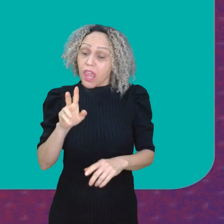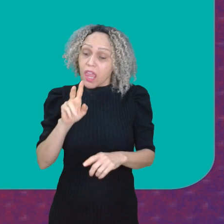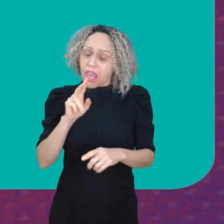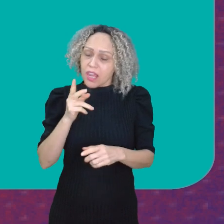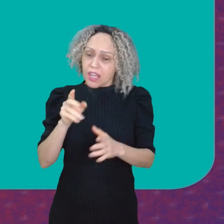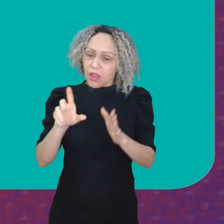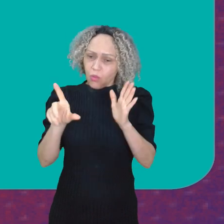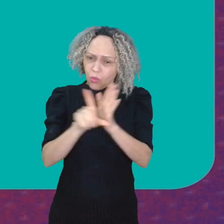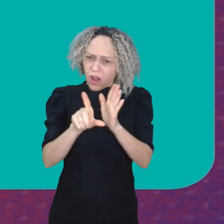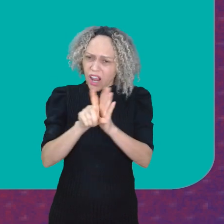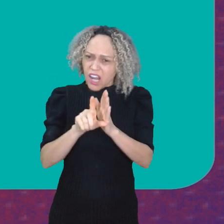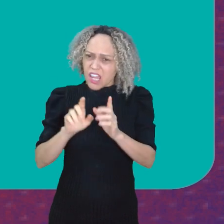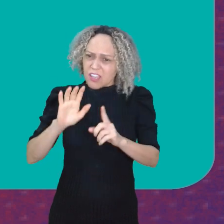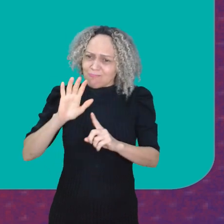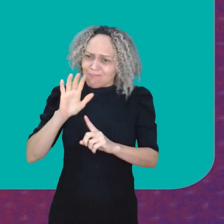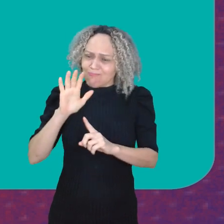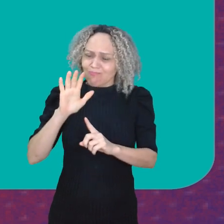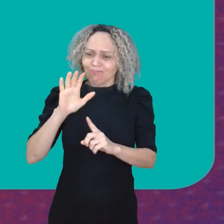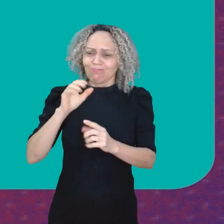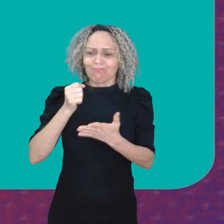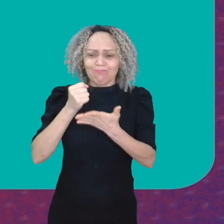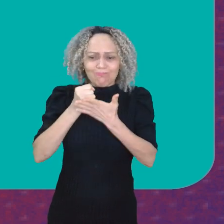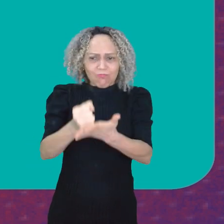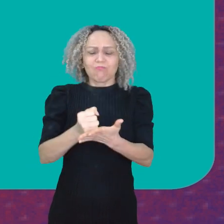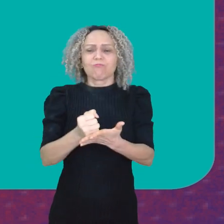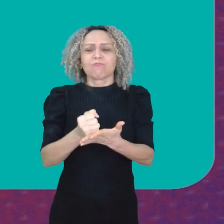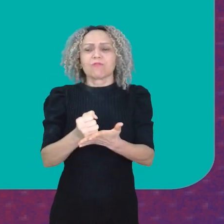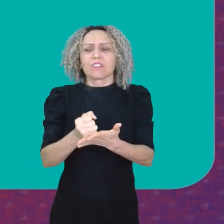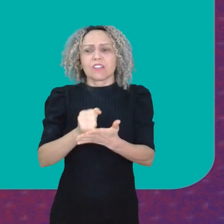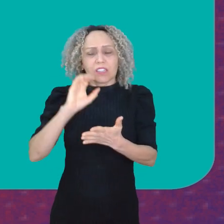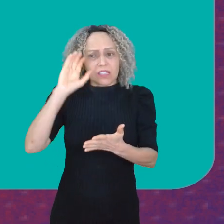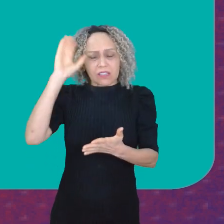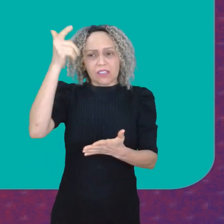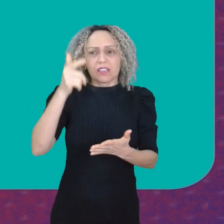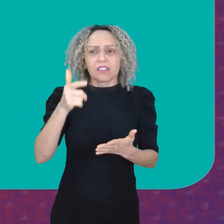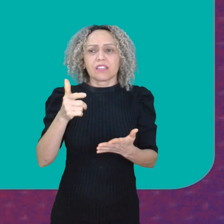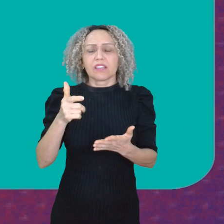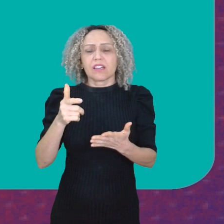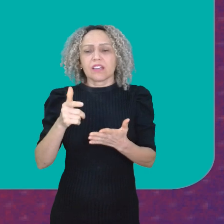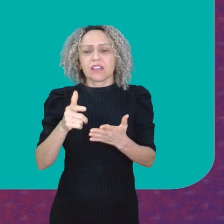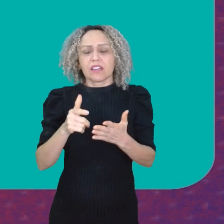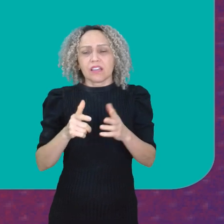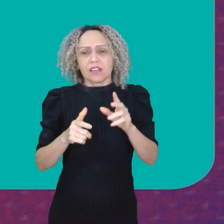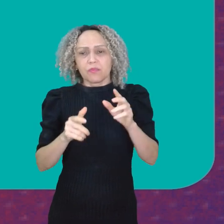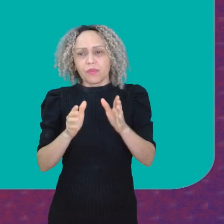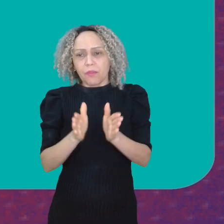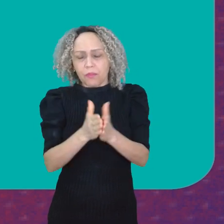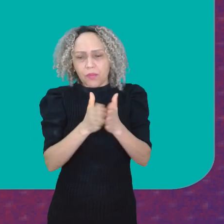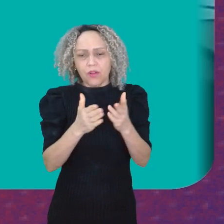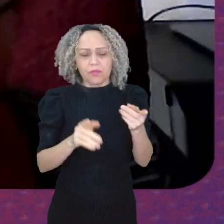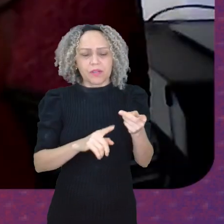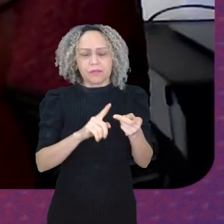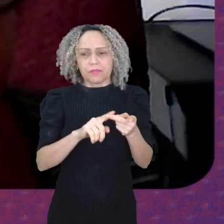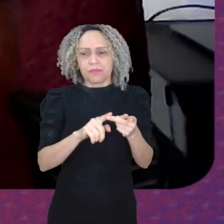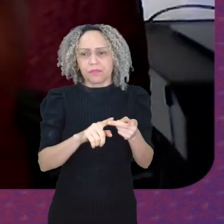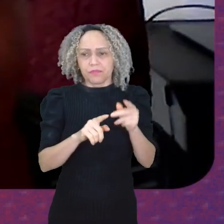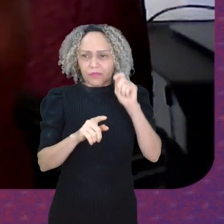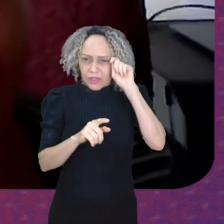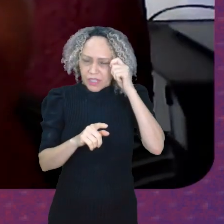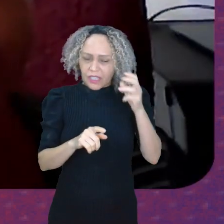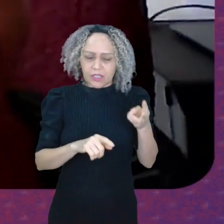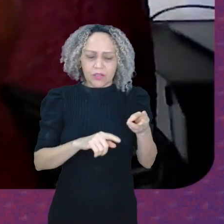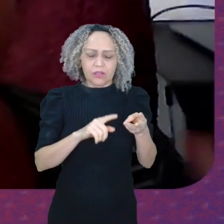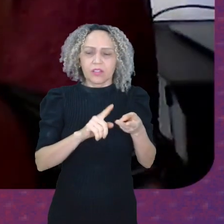nas universidades para pobres, para negros e para indígenas, tem